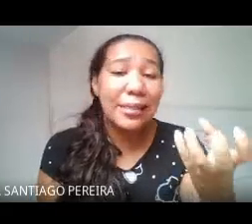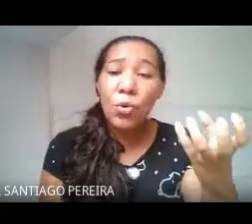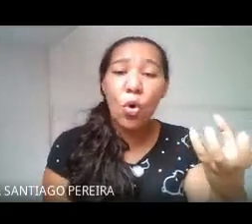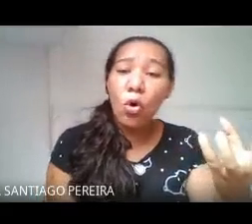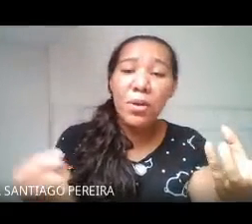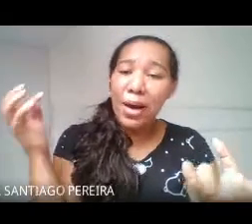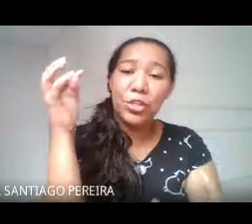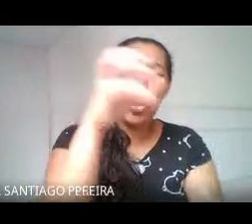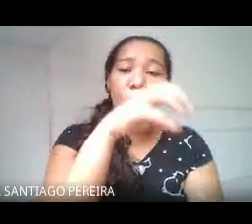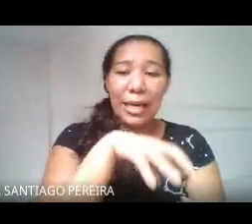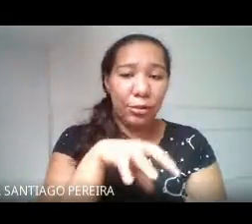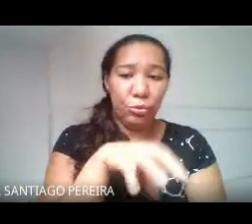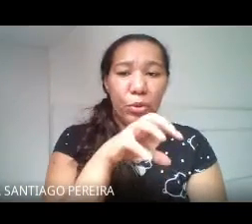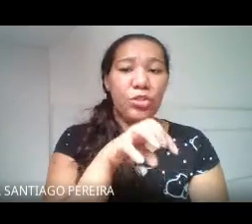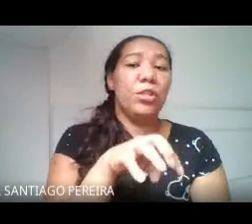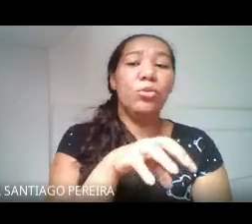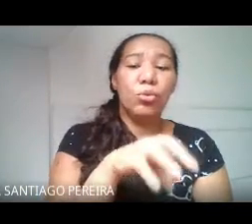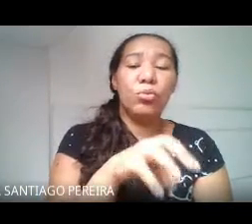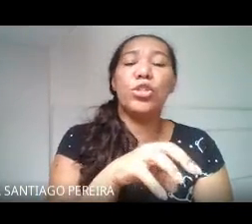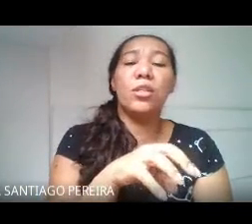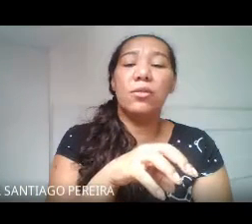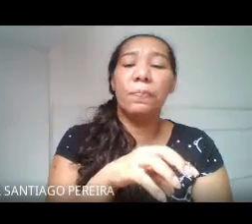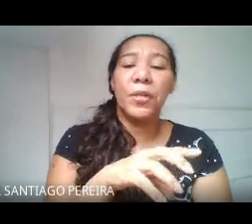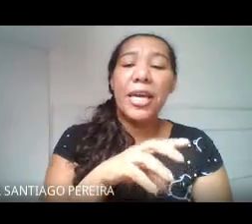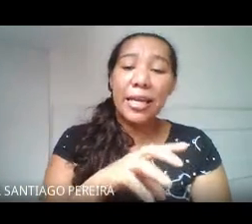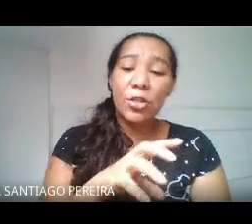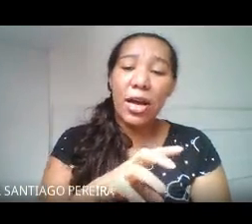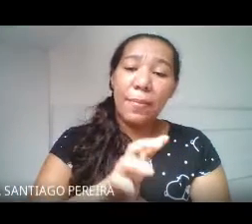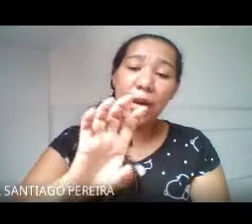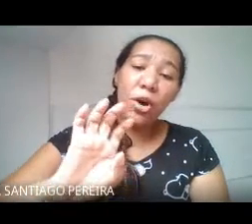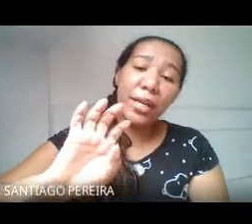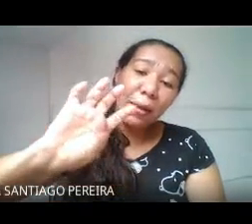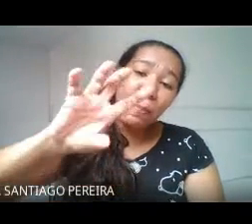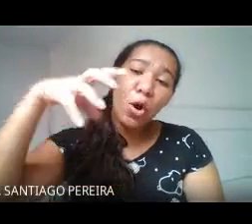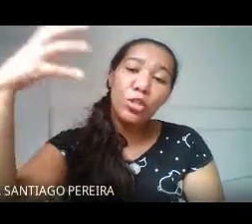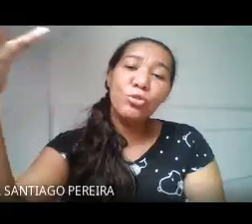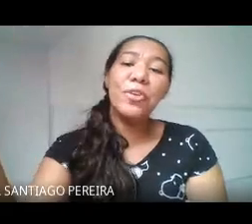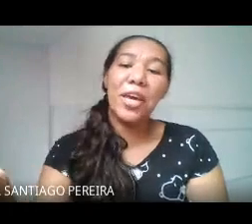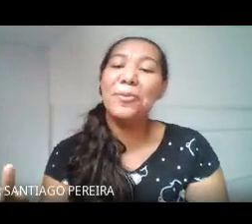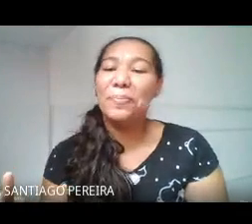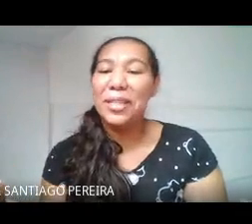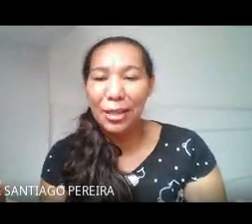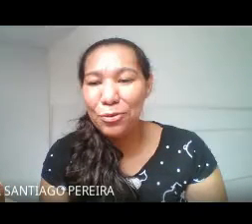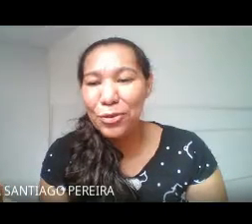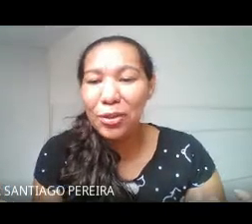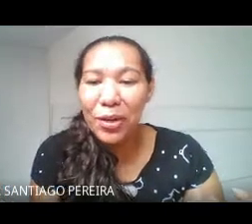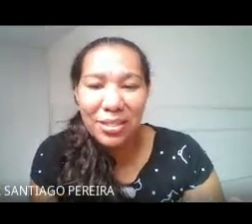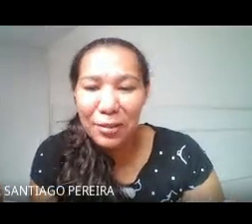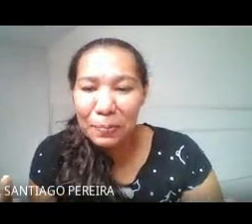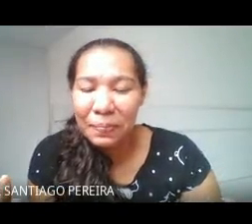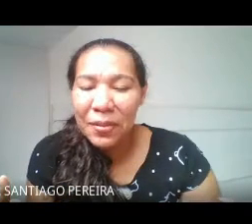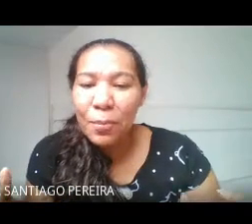enorme, ele não coube mais colado no do substantivo. Ele só cabe agora depois do verbo, lá no